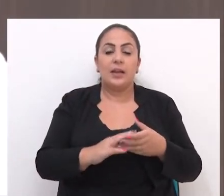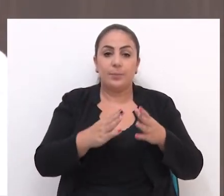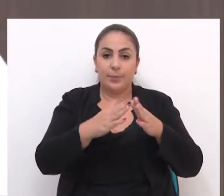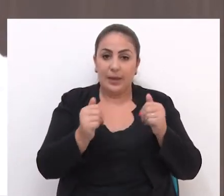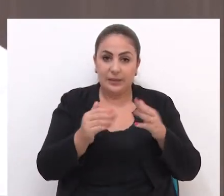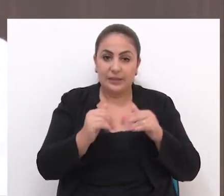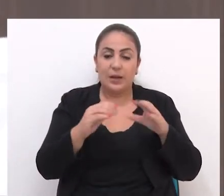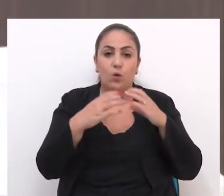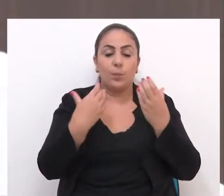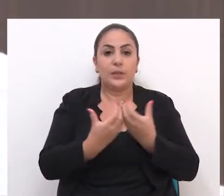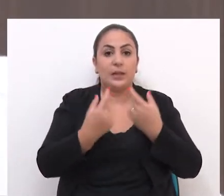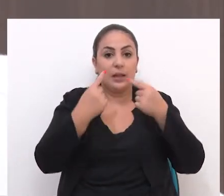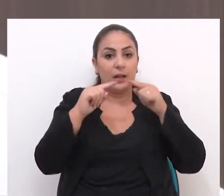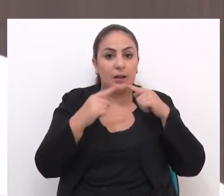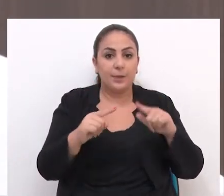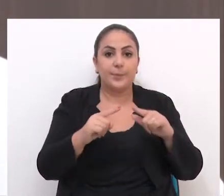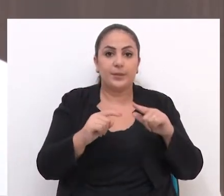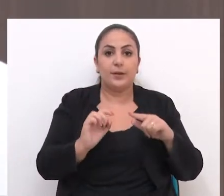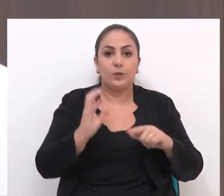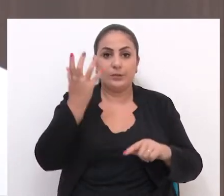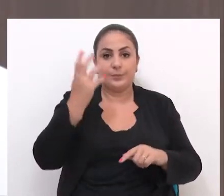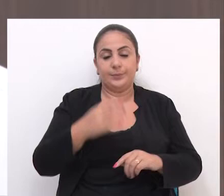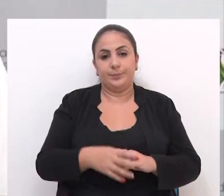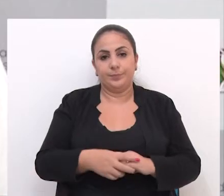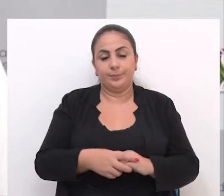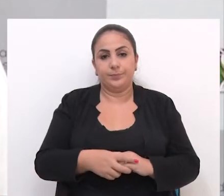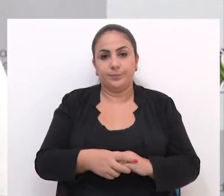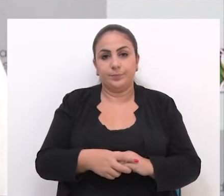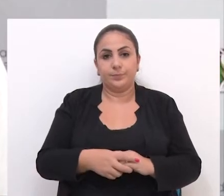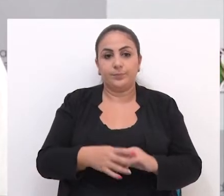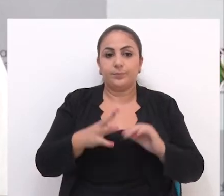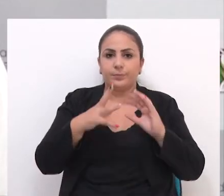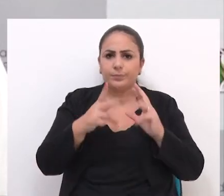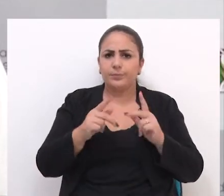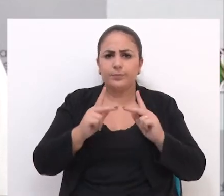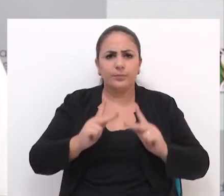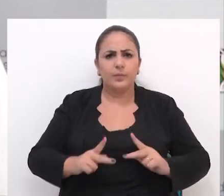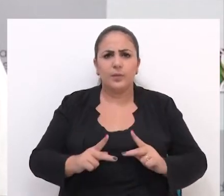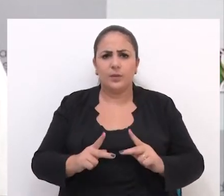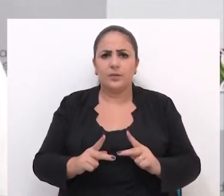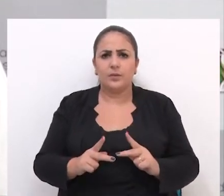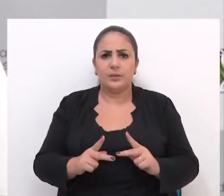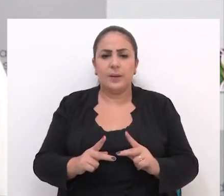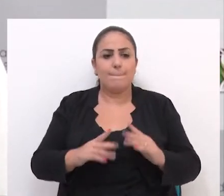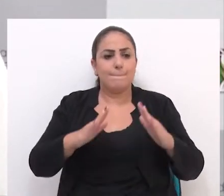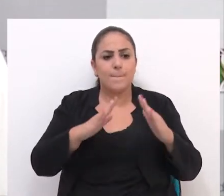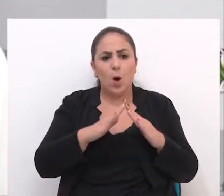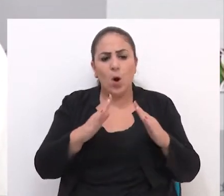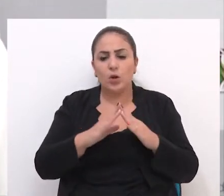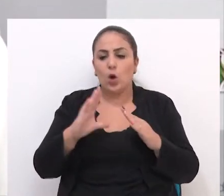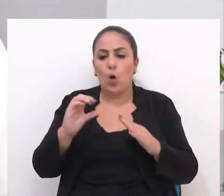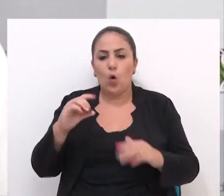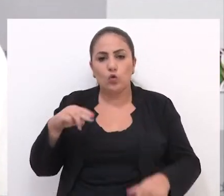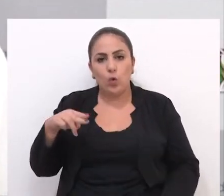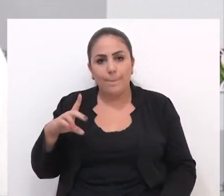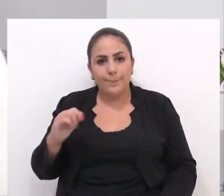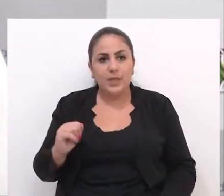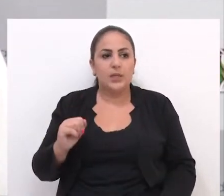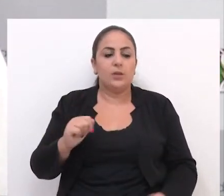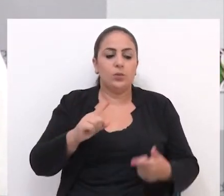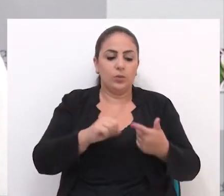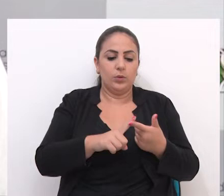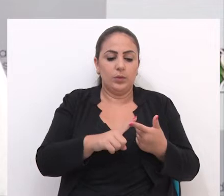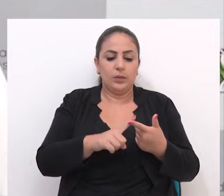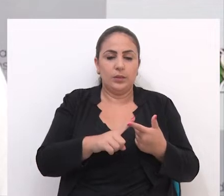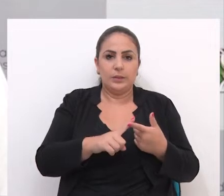comunidade denuncie os casos de violência doméstica. Todas as pessoas que não moram em condomínios, a todos os donos